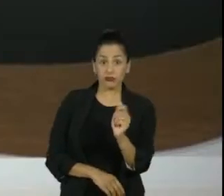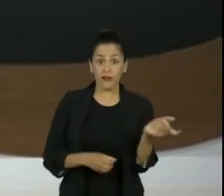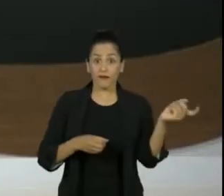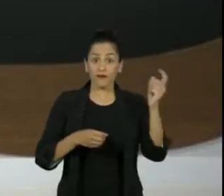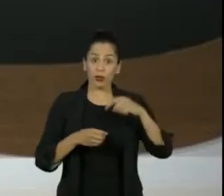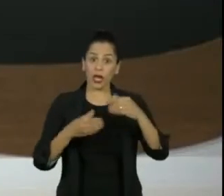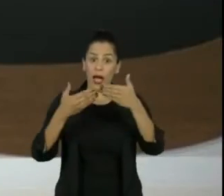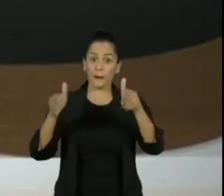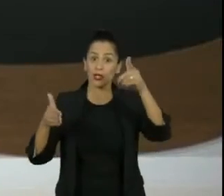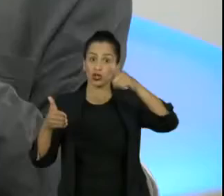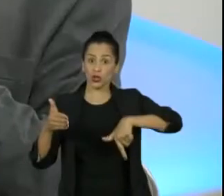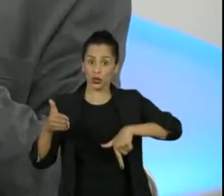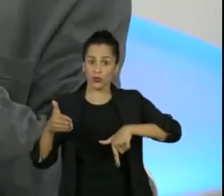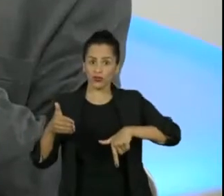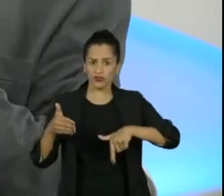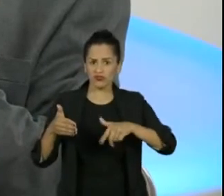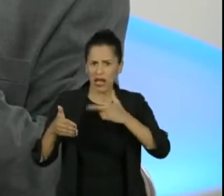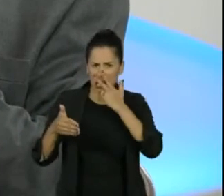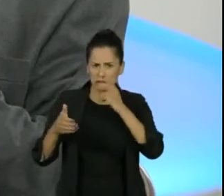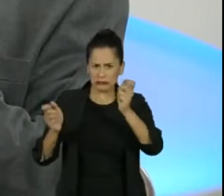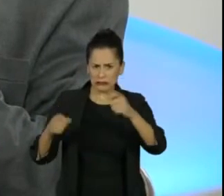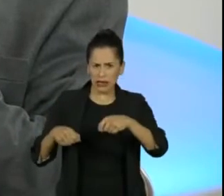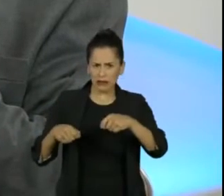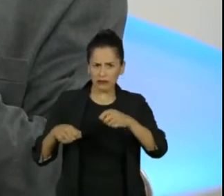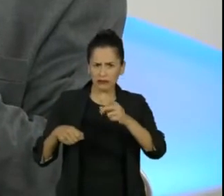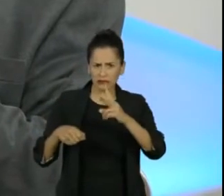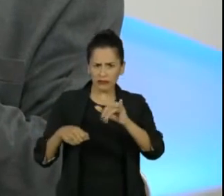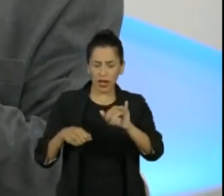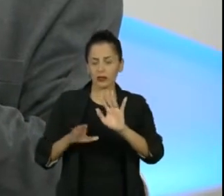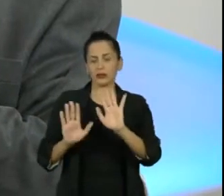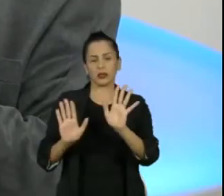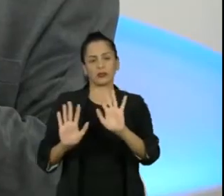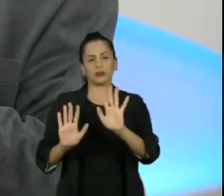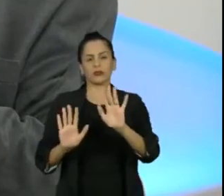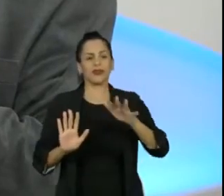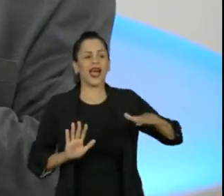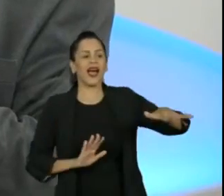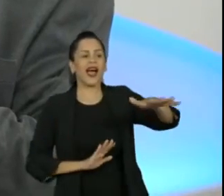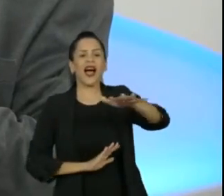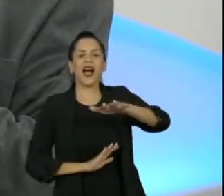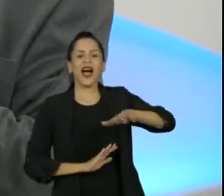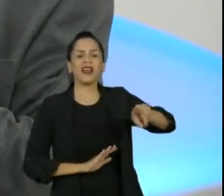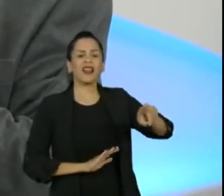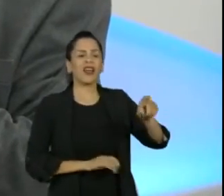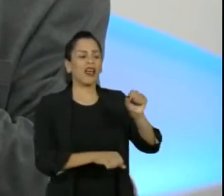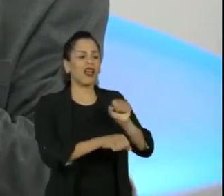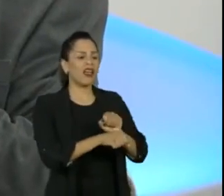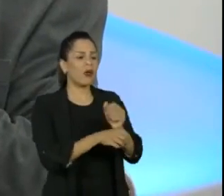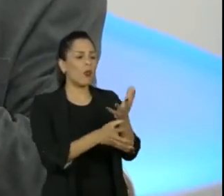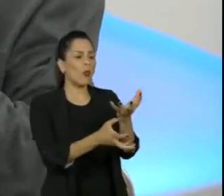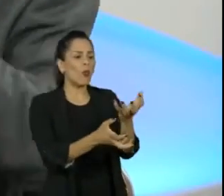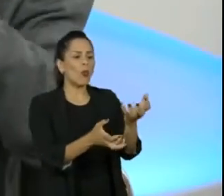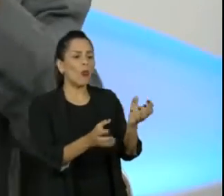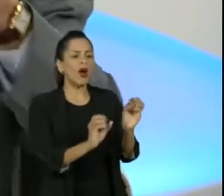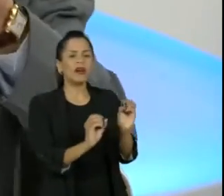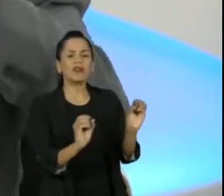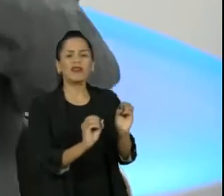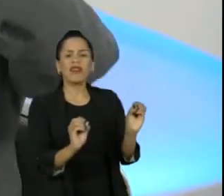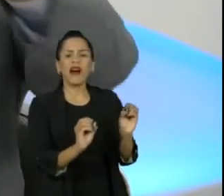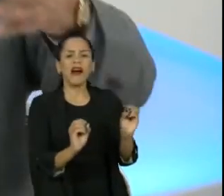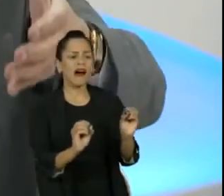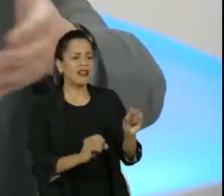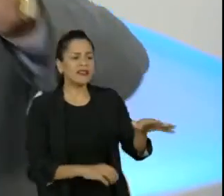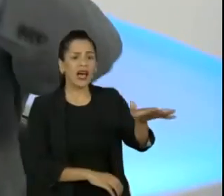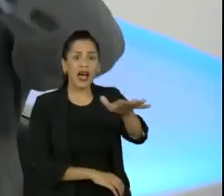acredita que isso vai ser possível? É revitalizar a área, gente. Nós não podemos matar a área. É simples assim. É uma área que está morta, uma